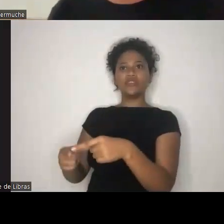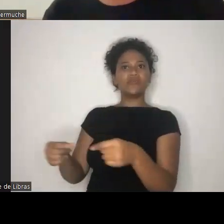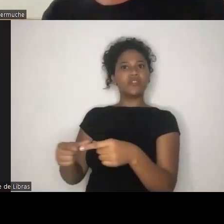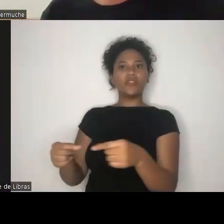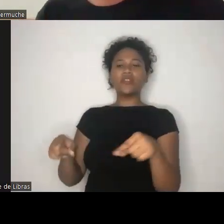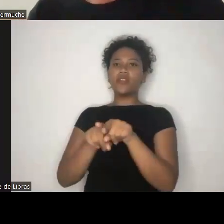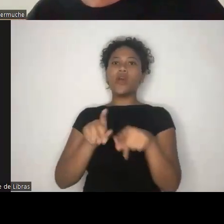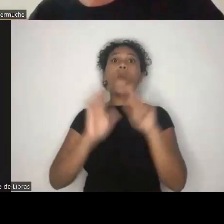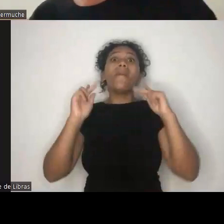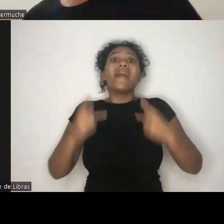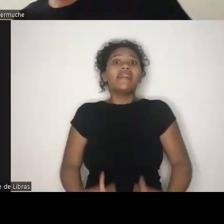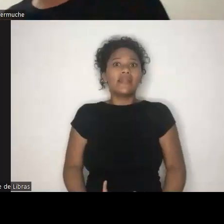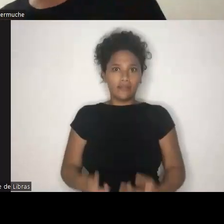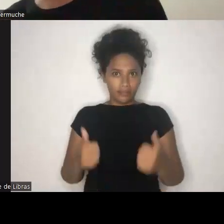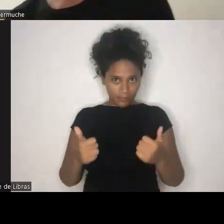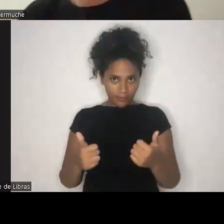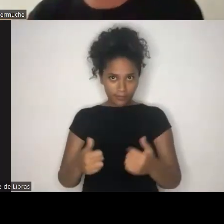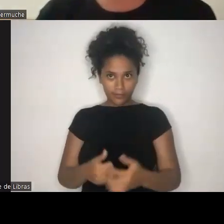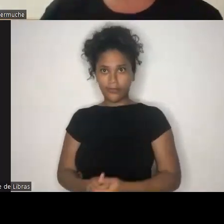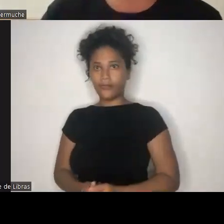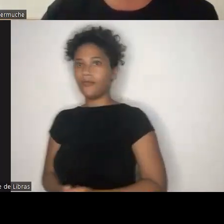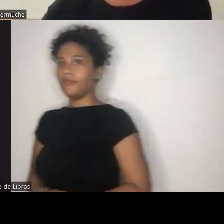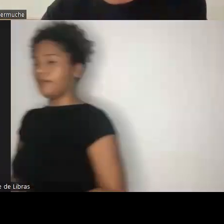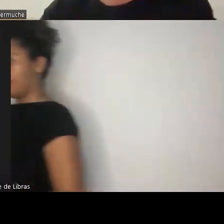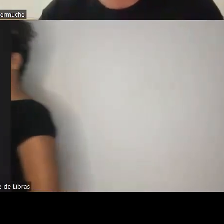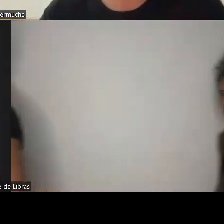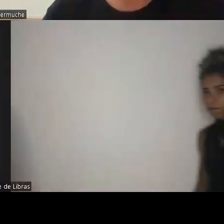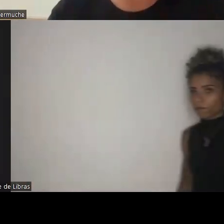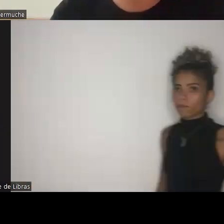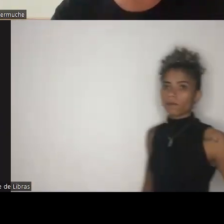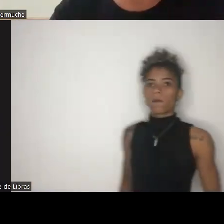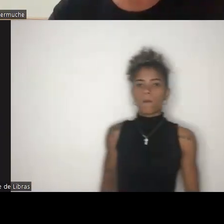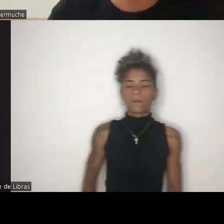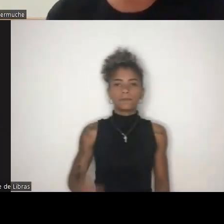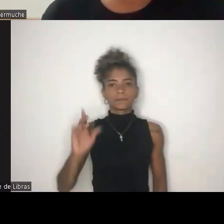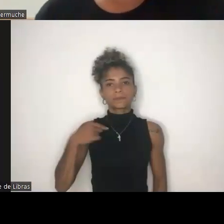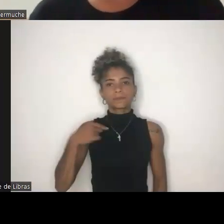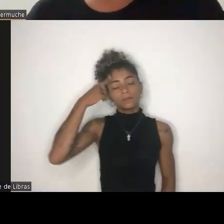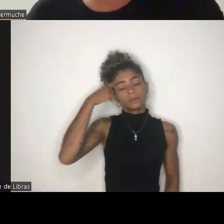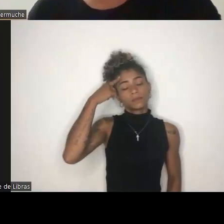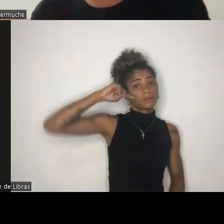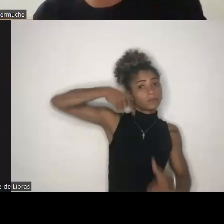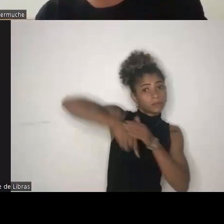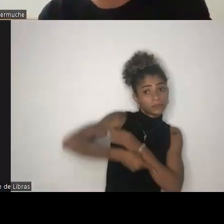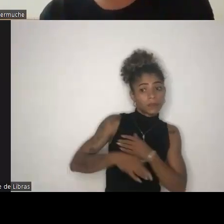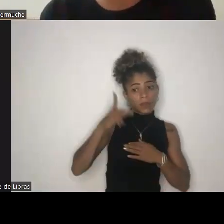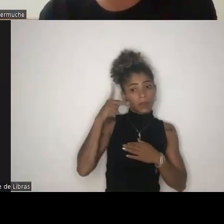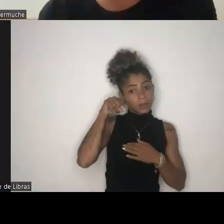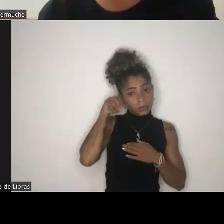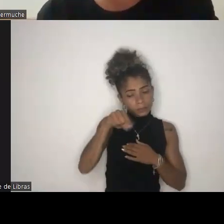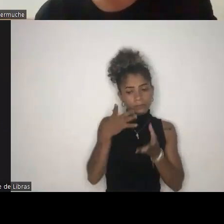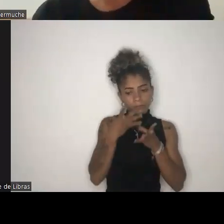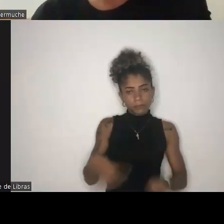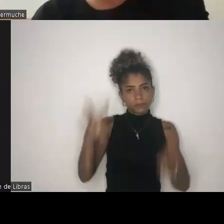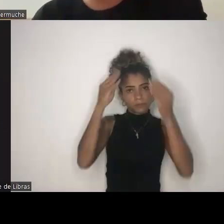humana né então eu me aprofundei muito né nessa nessa linguagem e aqui eu mostro para vocês como era o meu